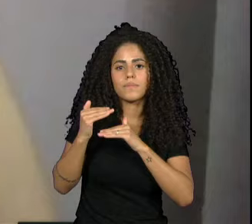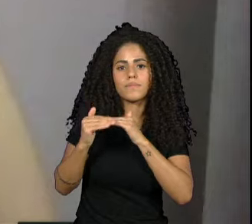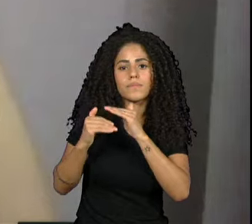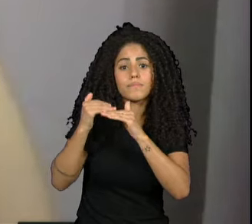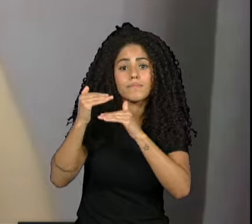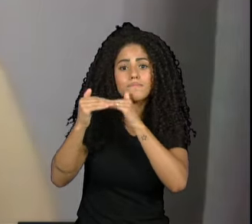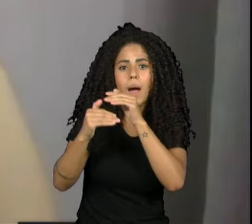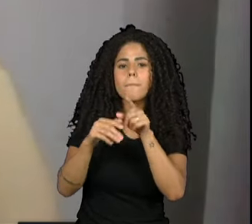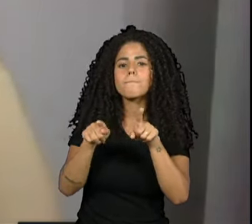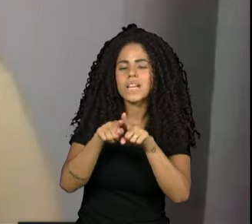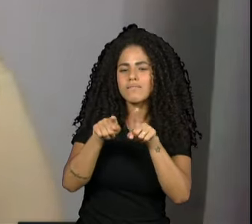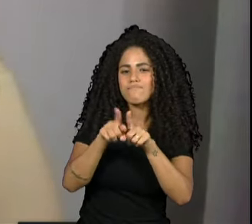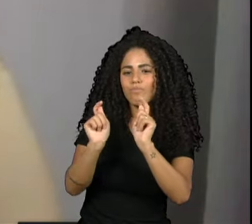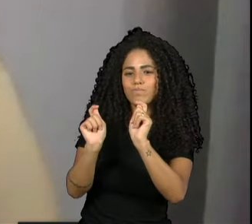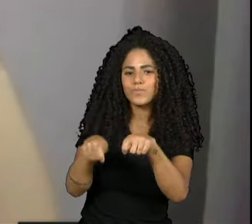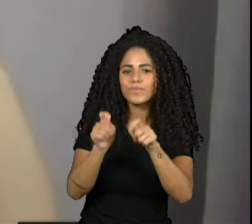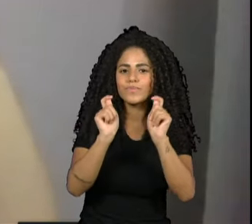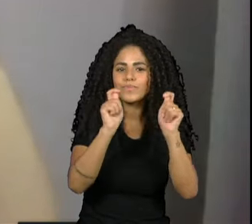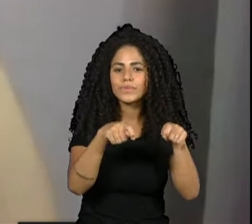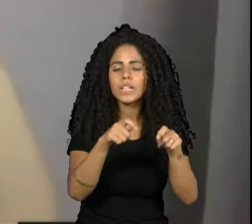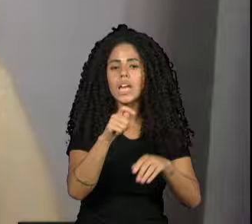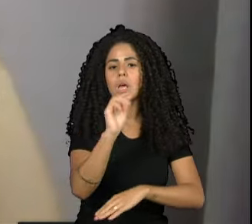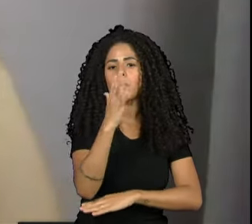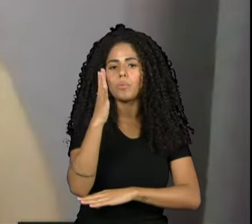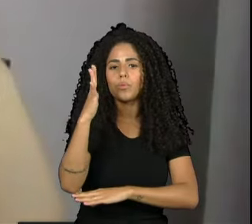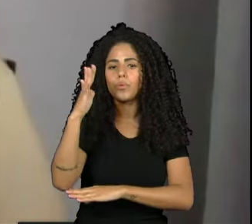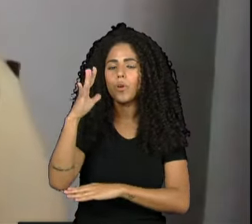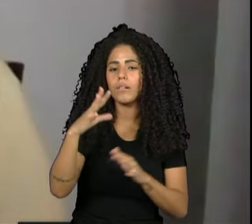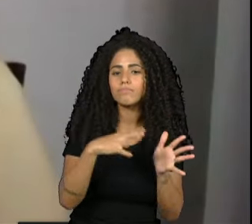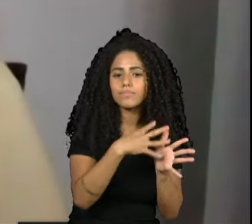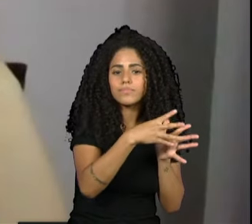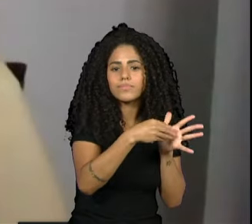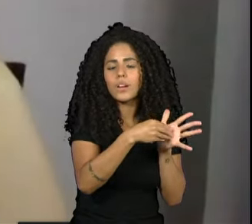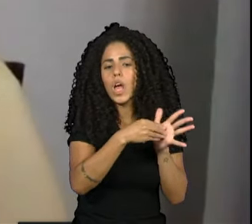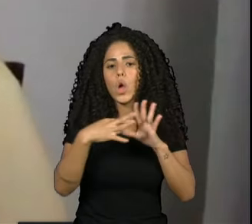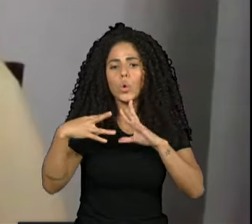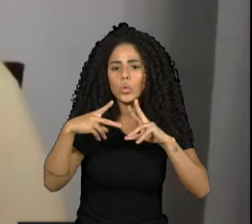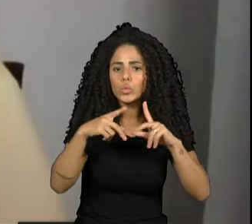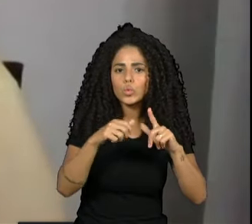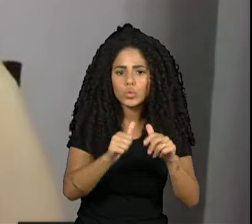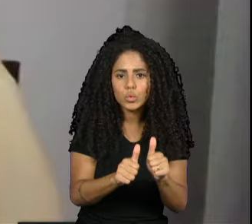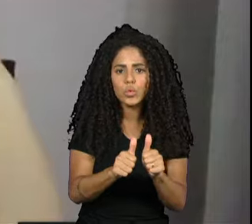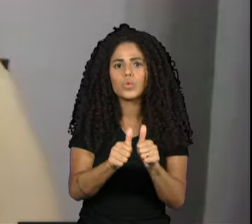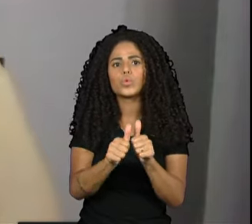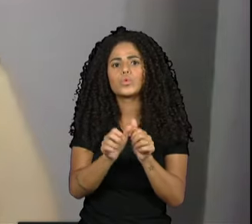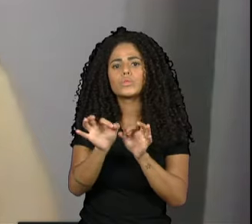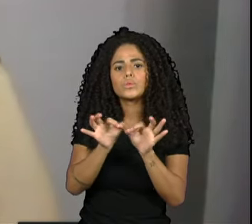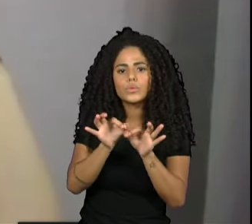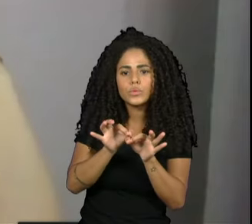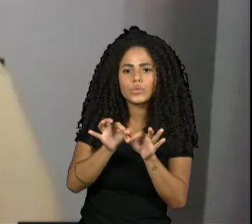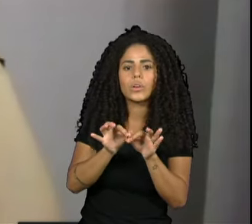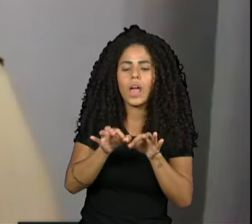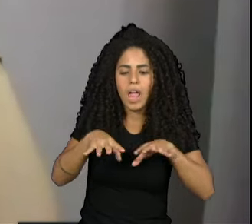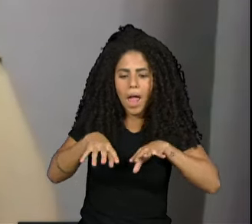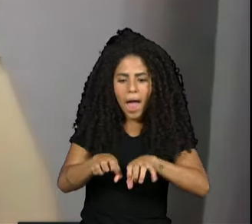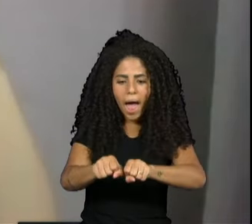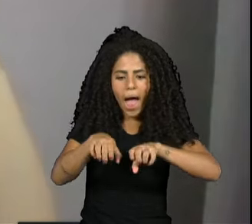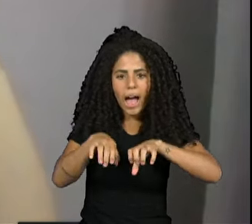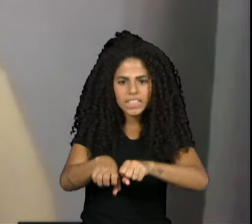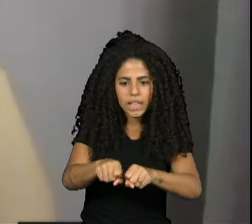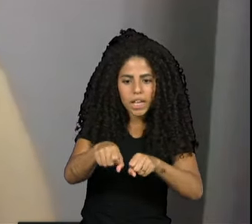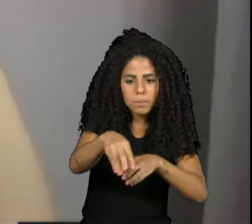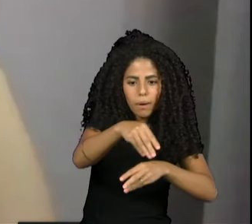também há muita possibilidade na Amazônia, sobretudo biogás, caroços de açaí, casca